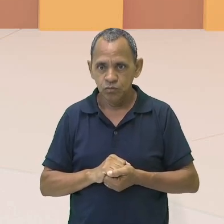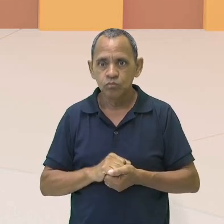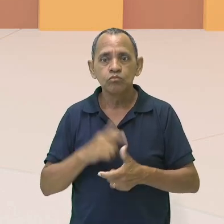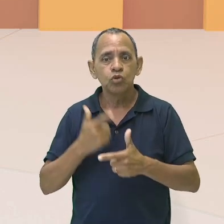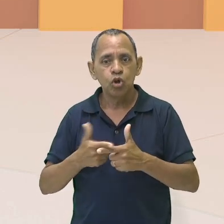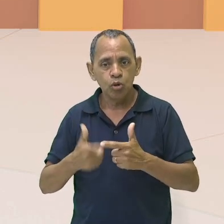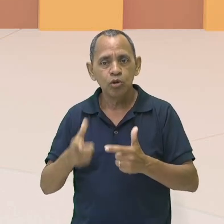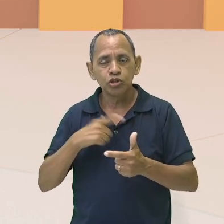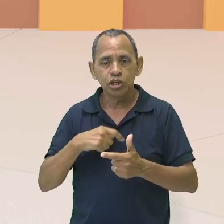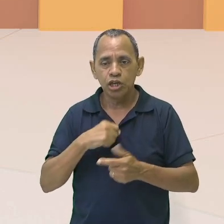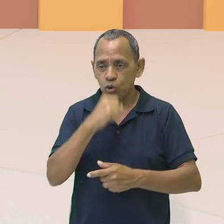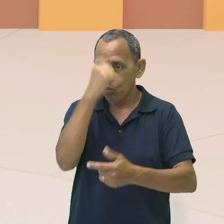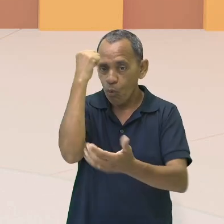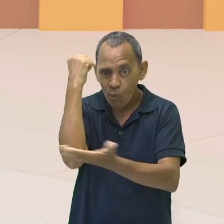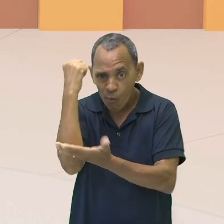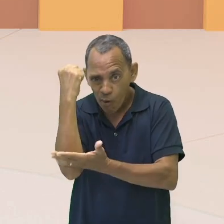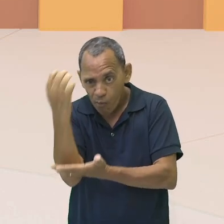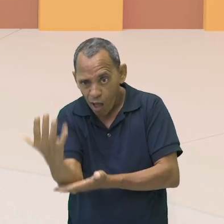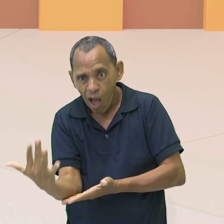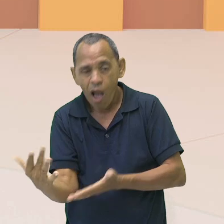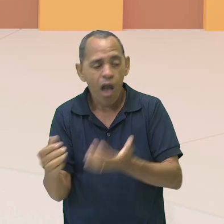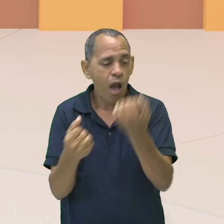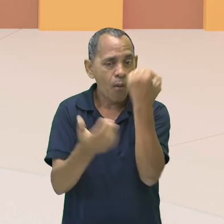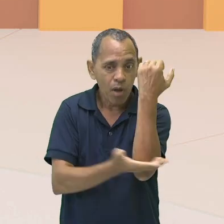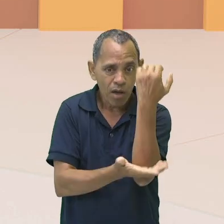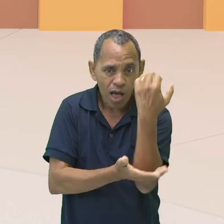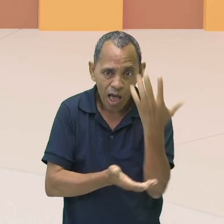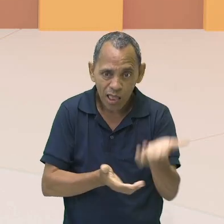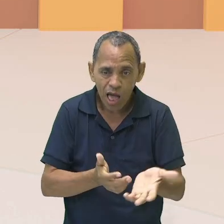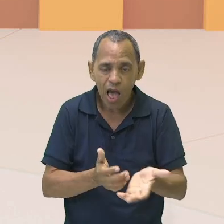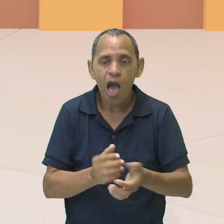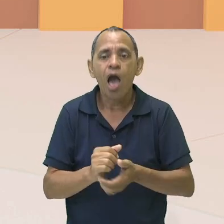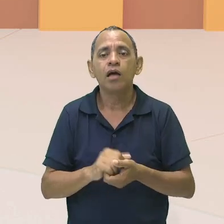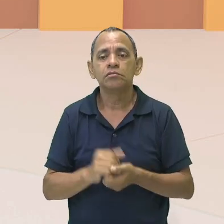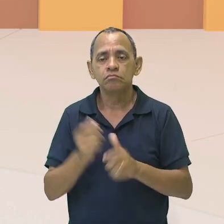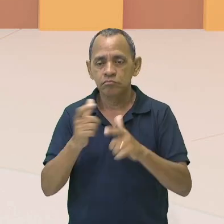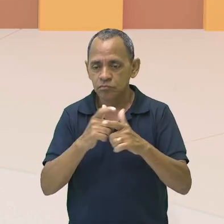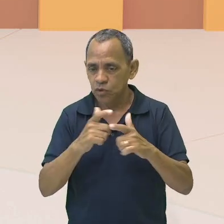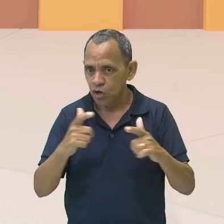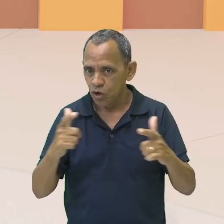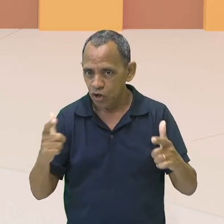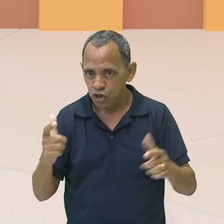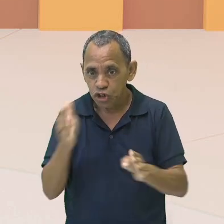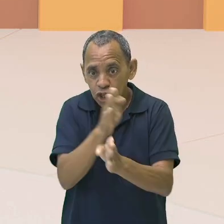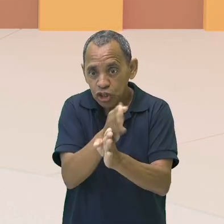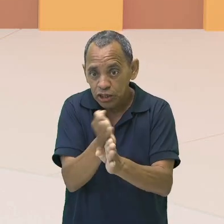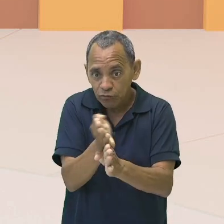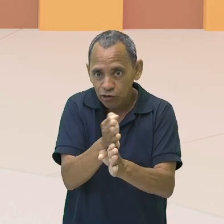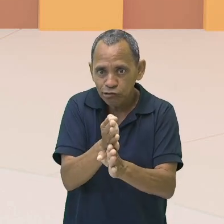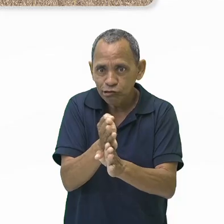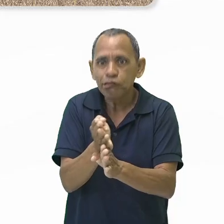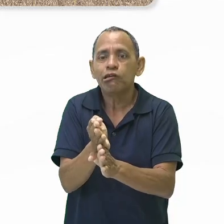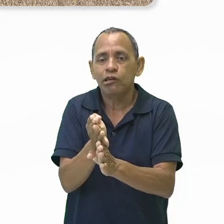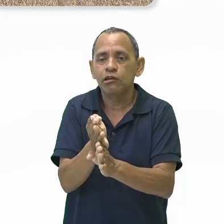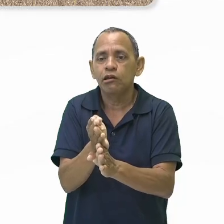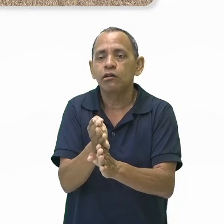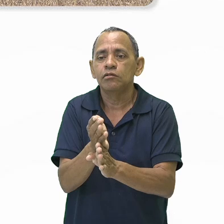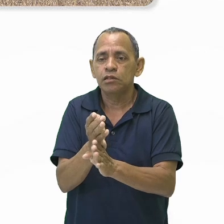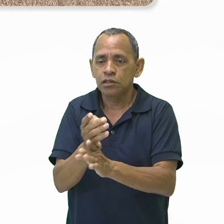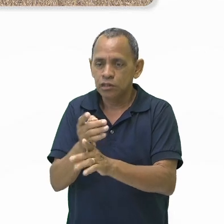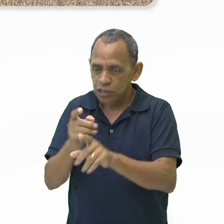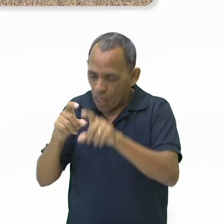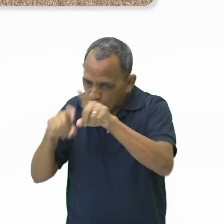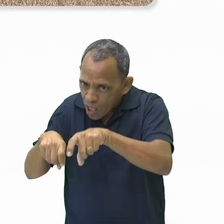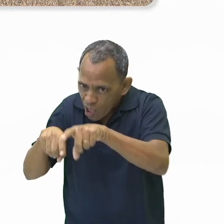exatamente a questão do desmatamento, né? Quando a gente fala de expansão da fronteira agropecuária aqui no território brasileiro, a gente vai ver aí que